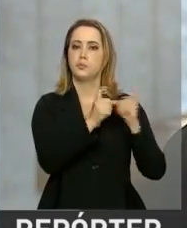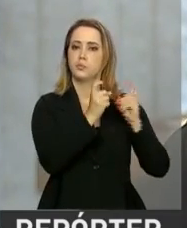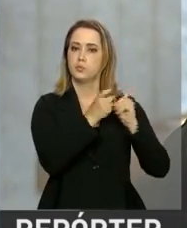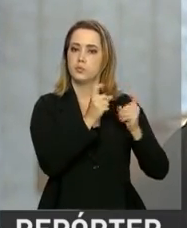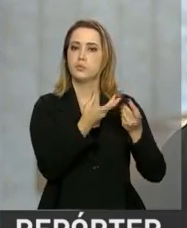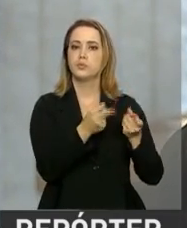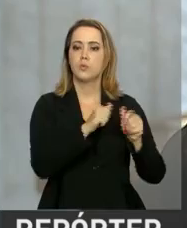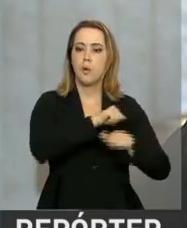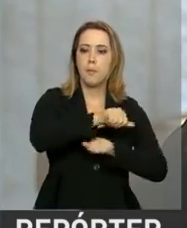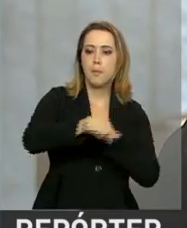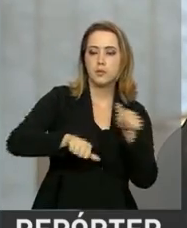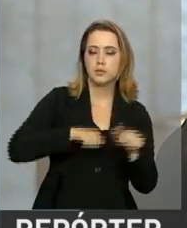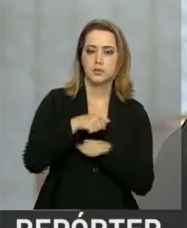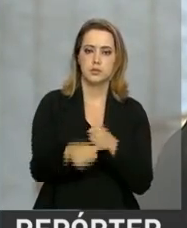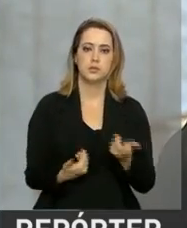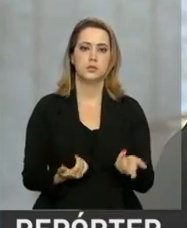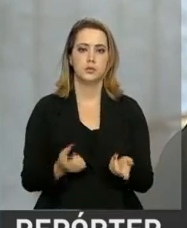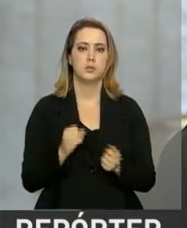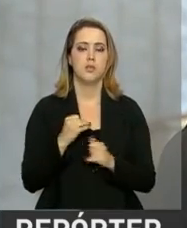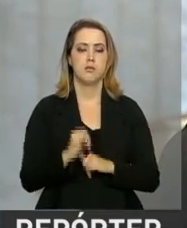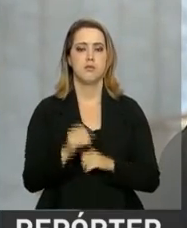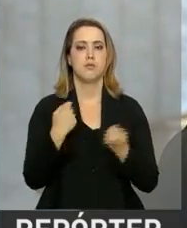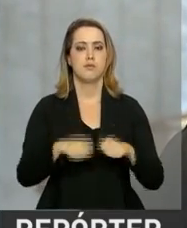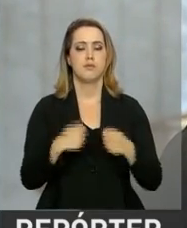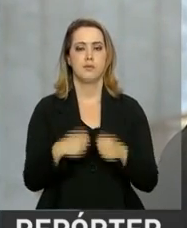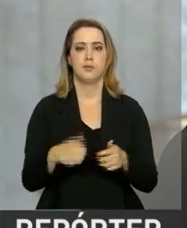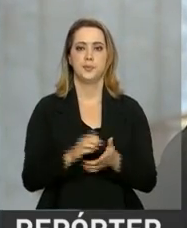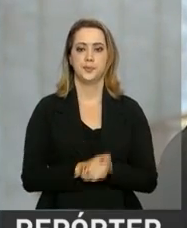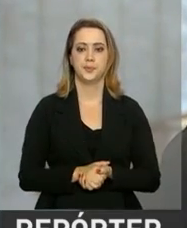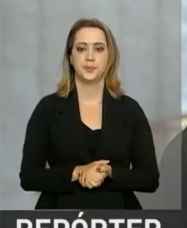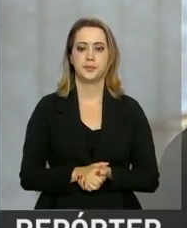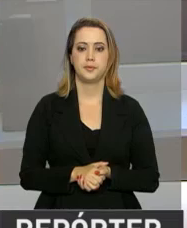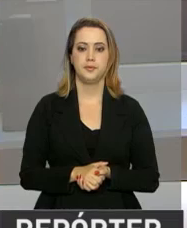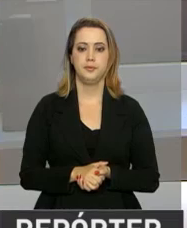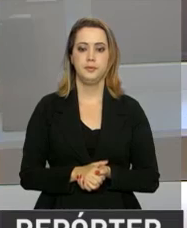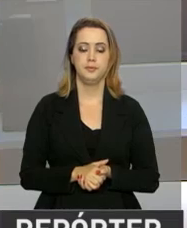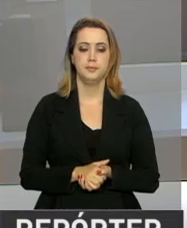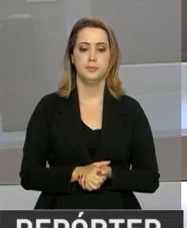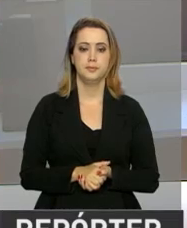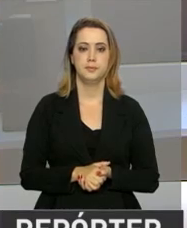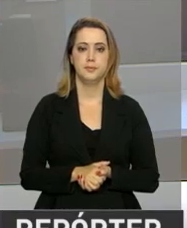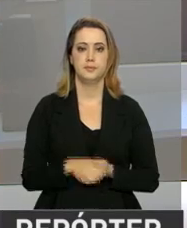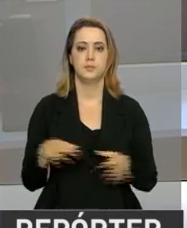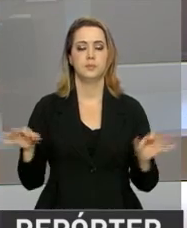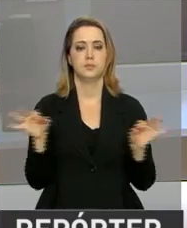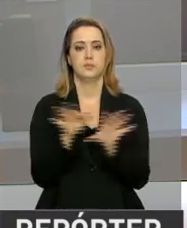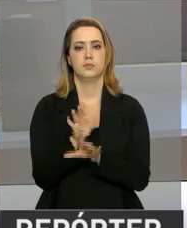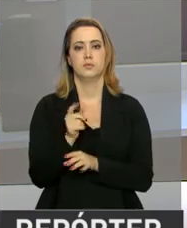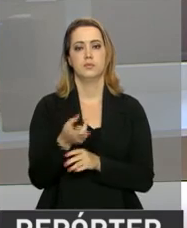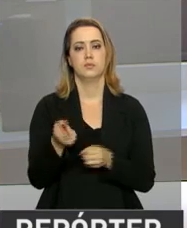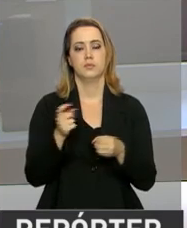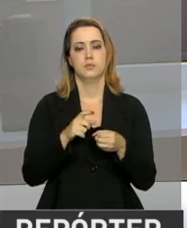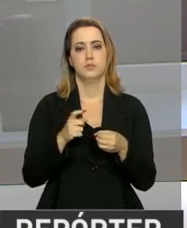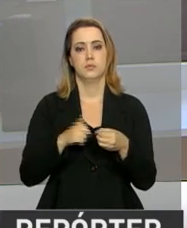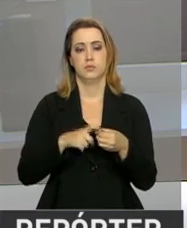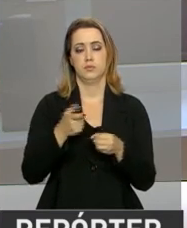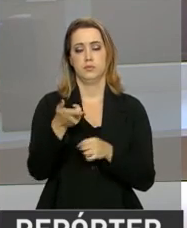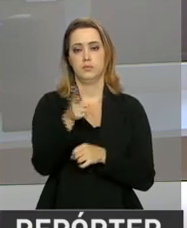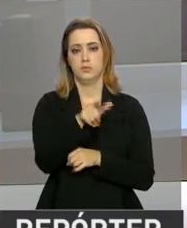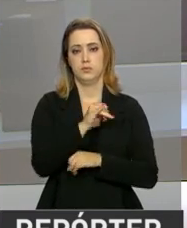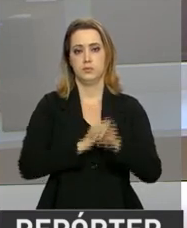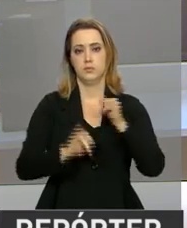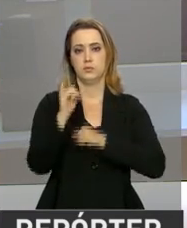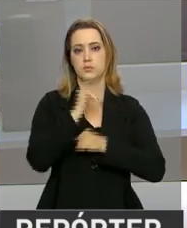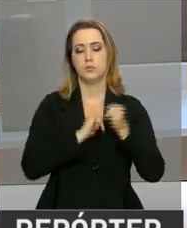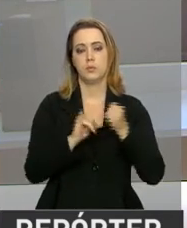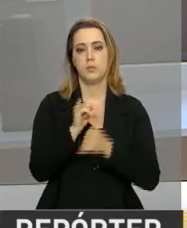avaliação e talvez alguma alteração uma revisão de uma política pública nós ficamos por aqui botando voltamos a qualquer